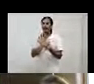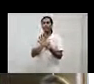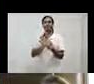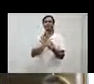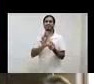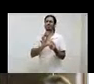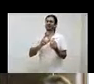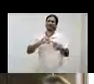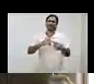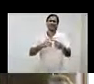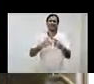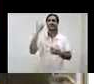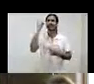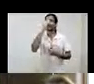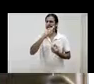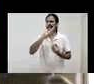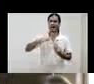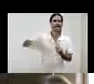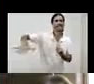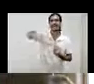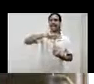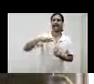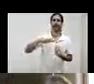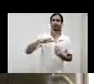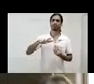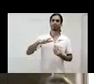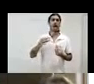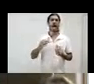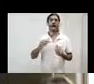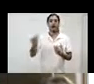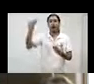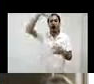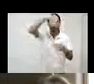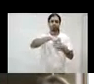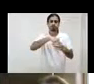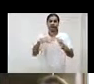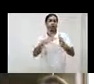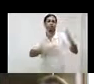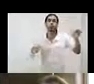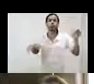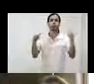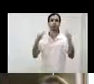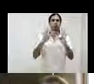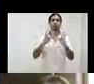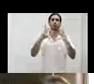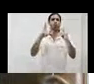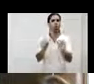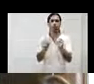André traz, que cabe tudo, qualquer coisa dentro da pesquisa